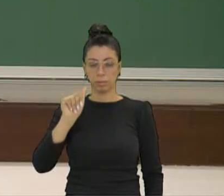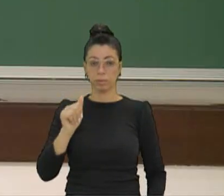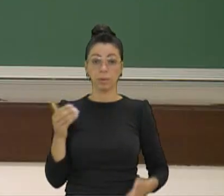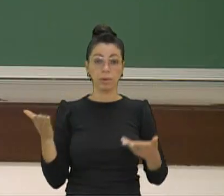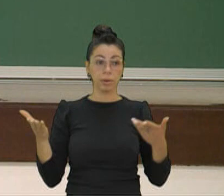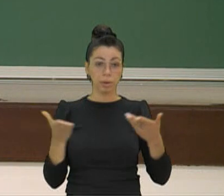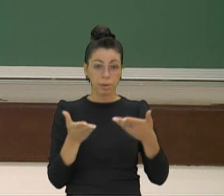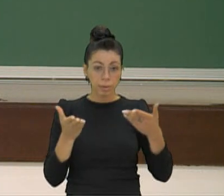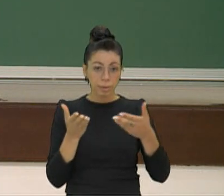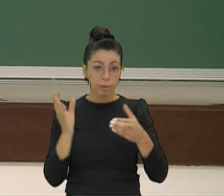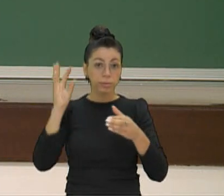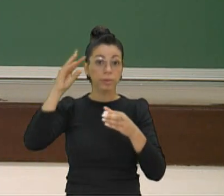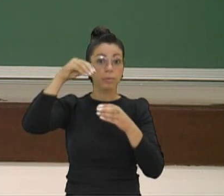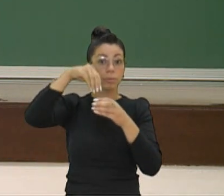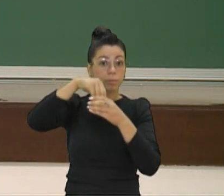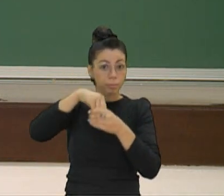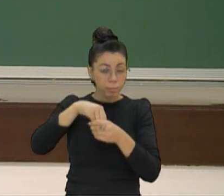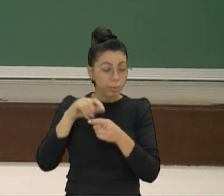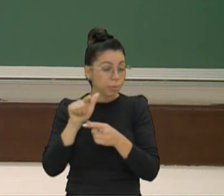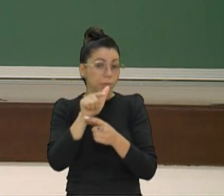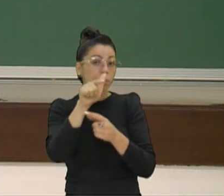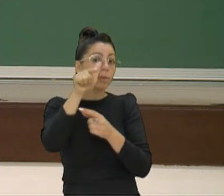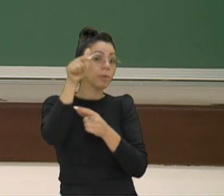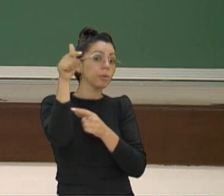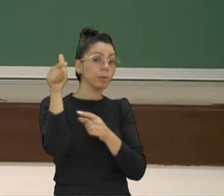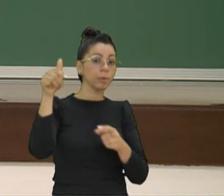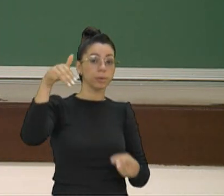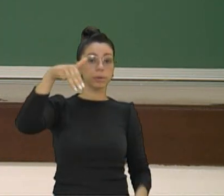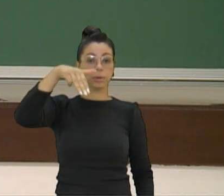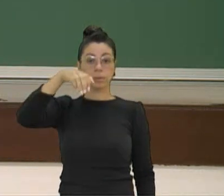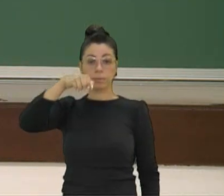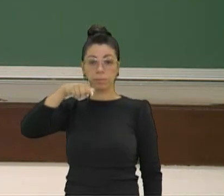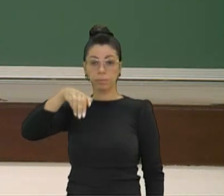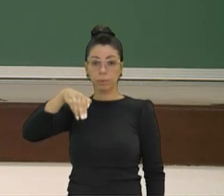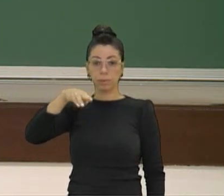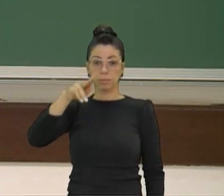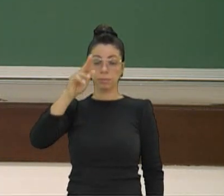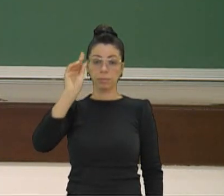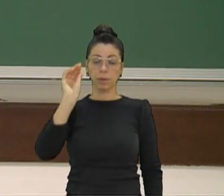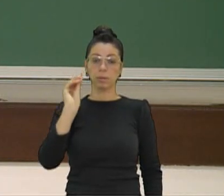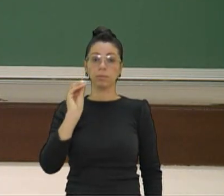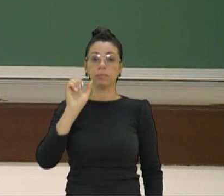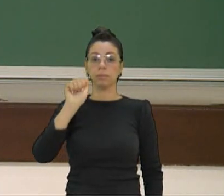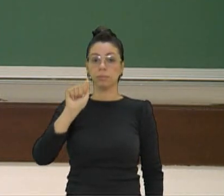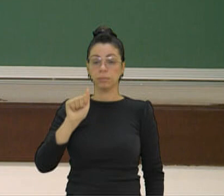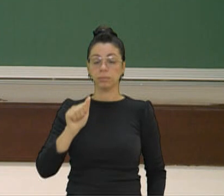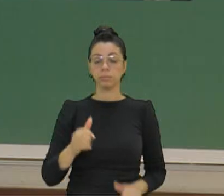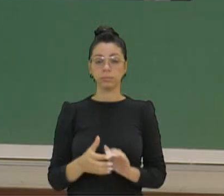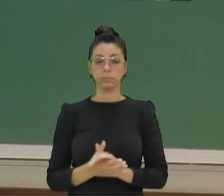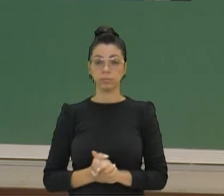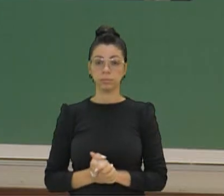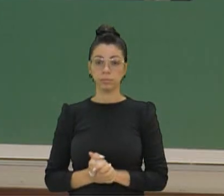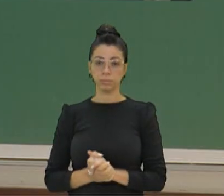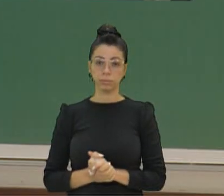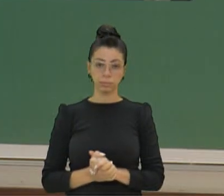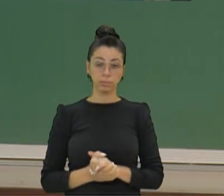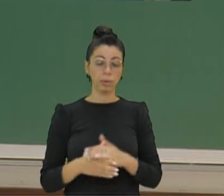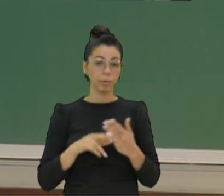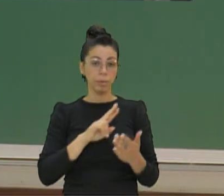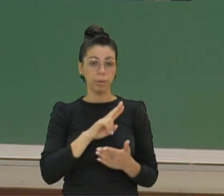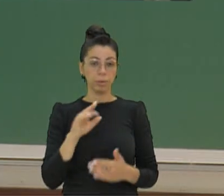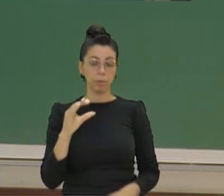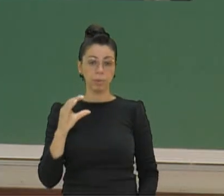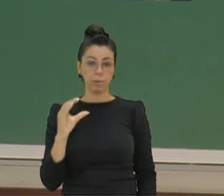Agora nós vamos adentrar uma outra membrana do nosso olho, que se chama corióide